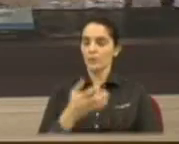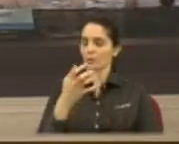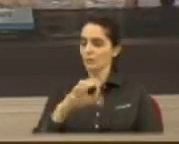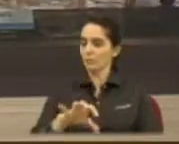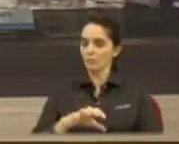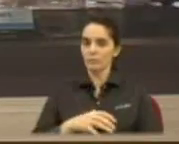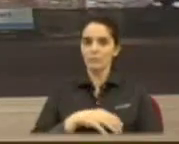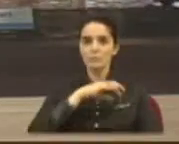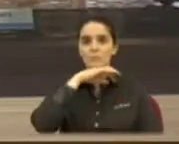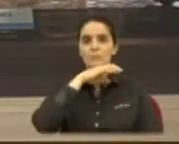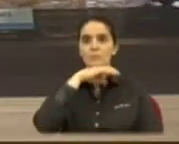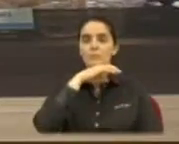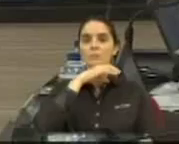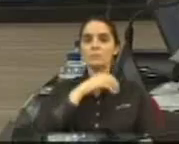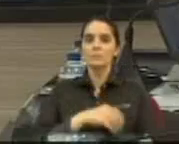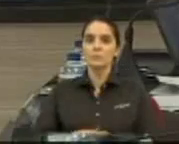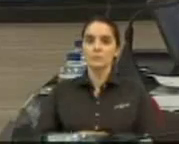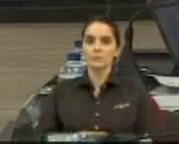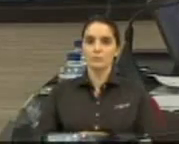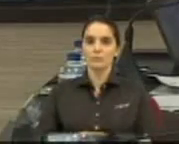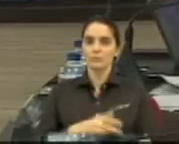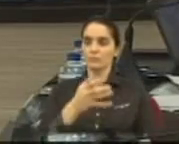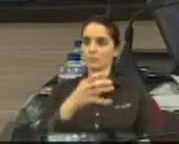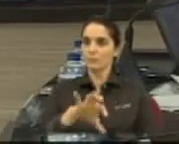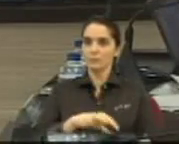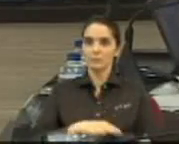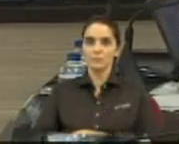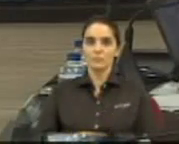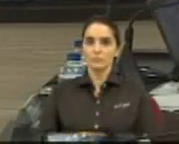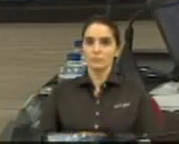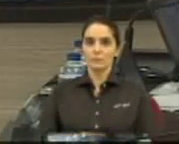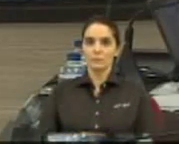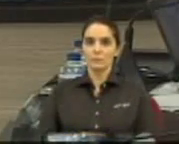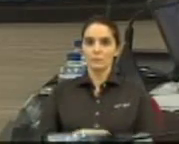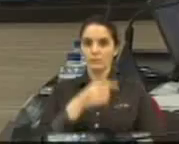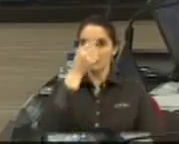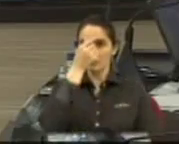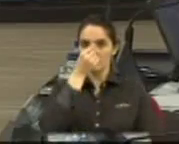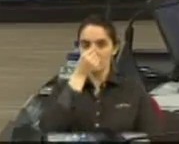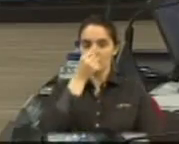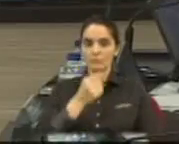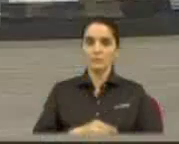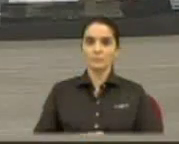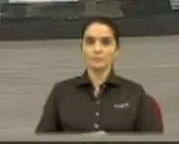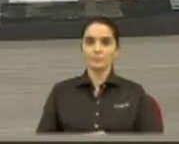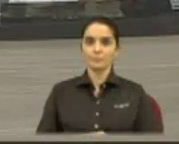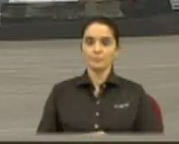Dispenso. Vereador Tigrão. Dispenso. Vereador Jorge.